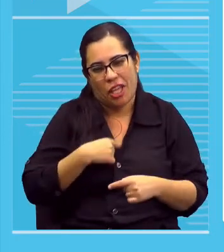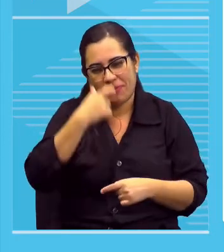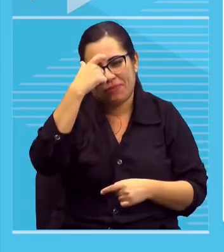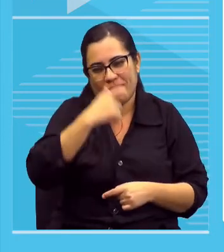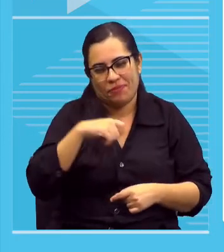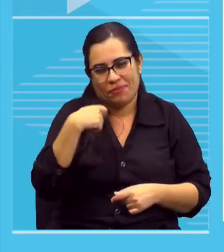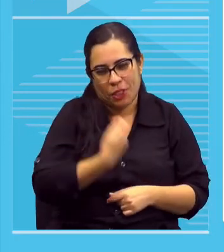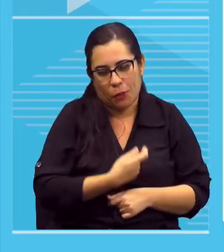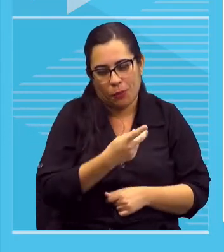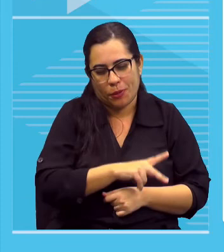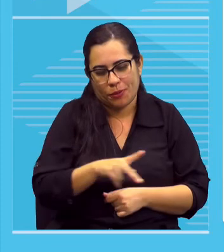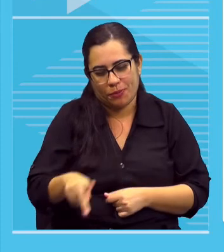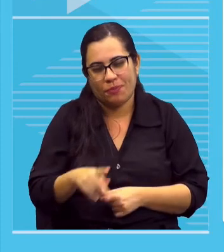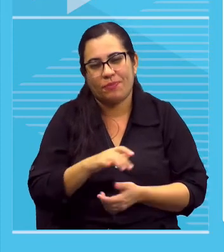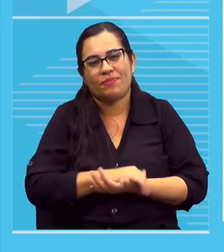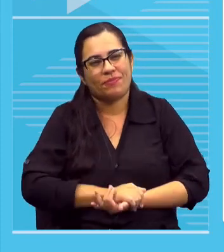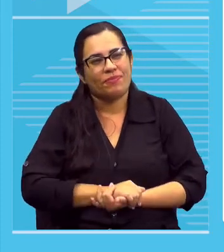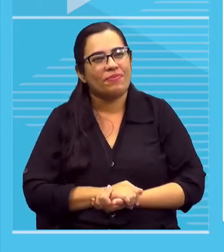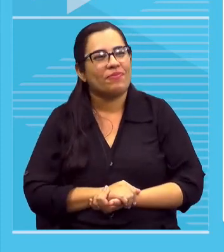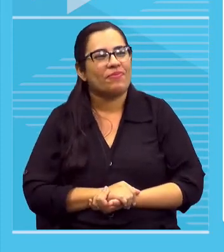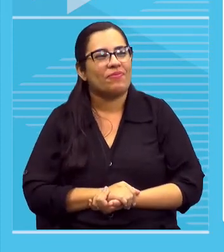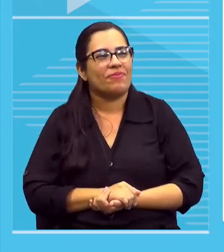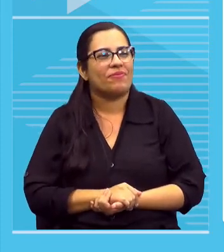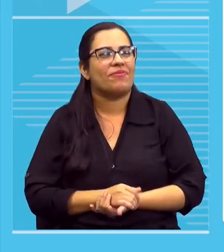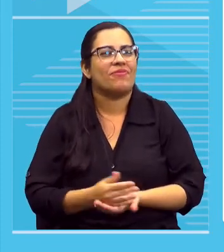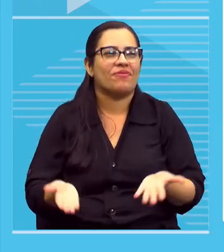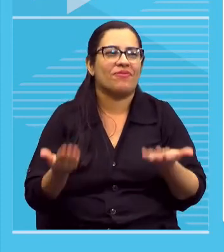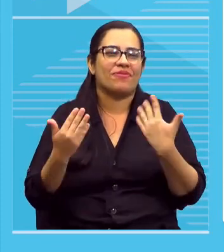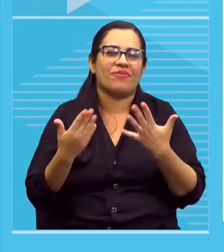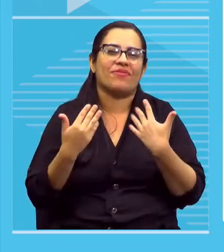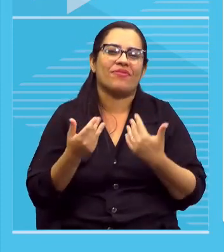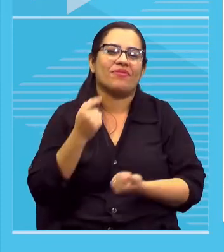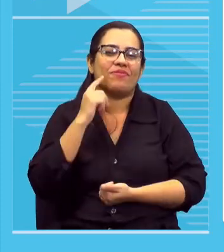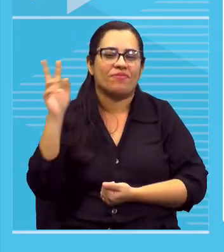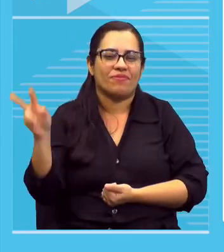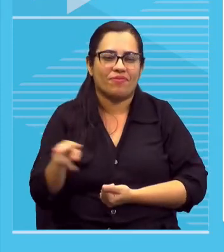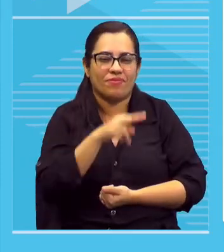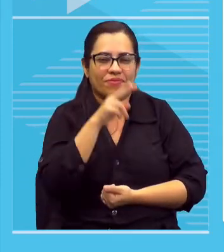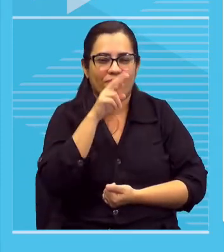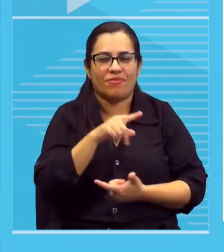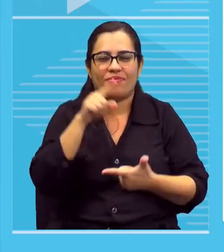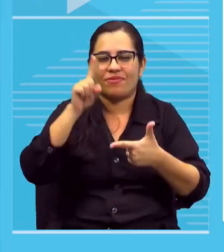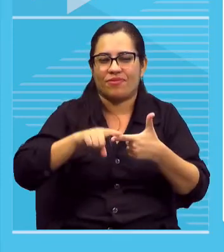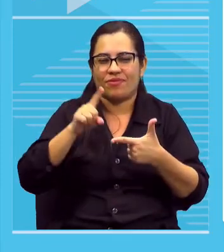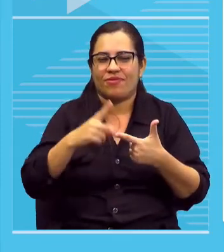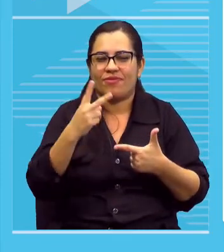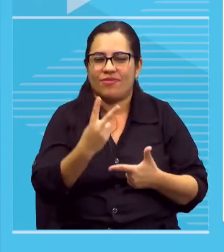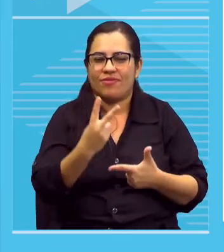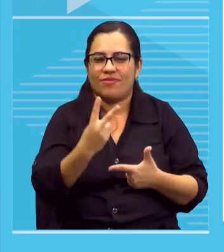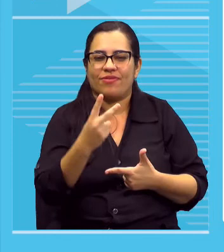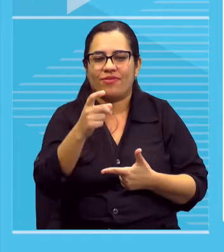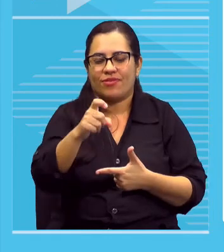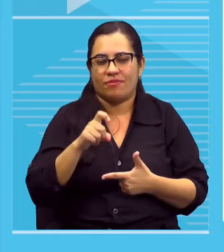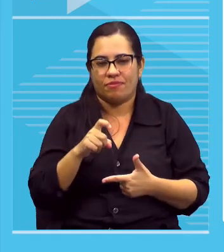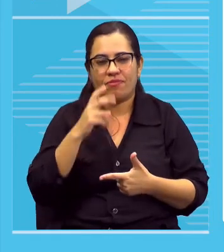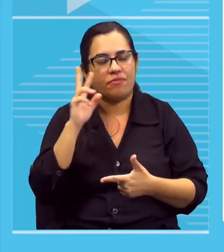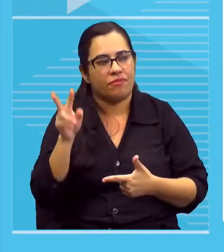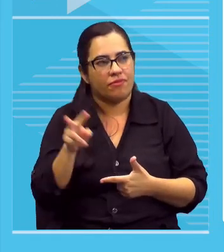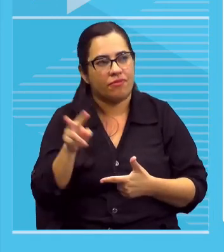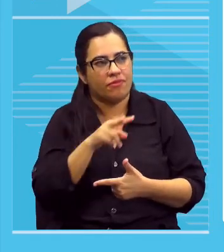música a chorar representação morotó tangente de 2x